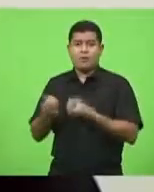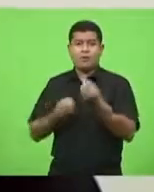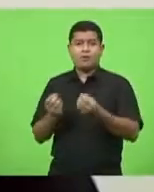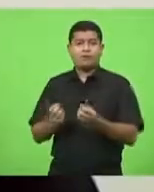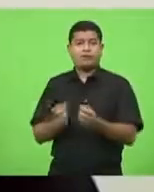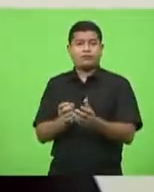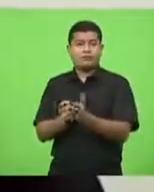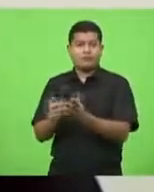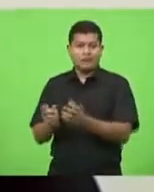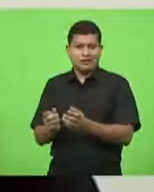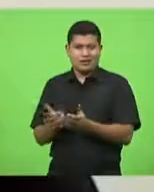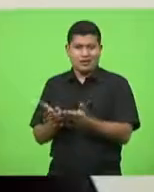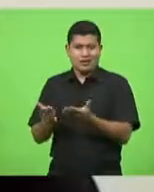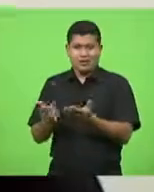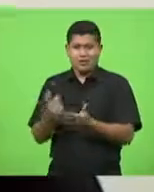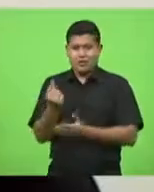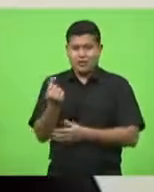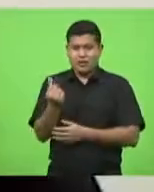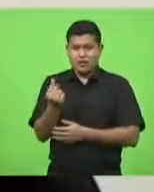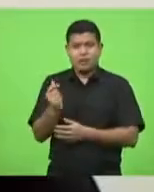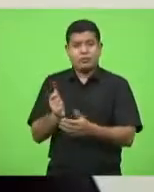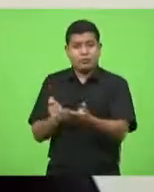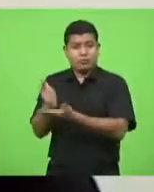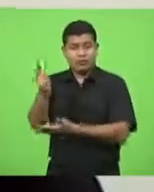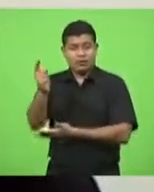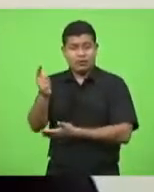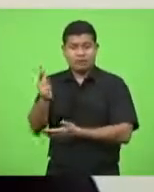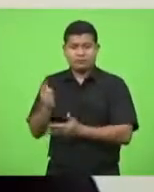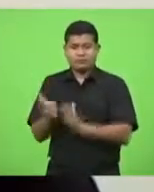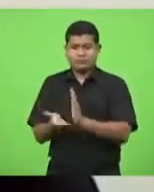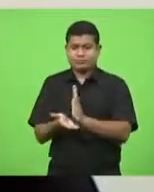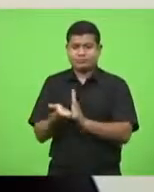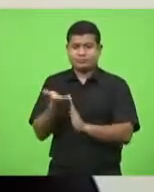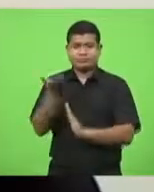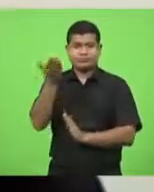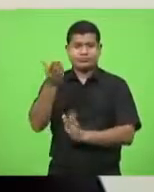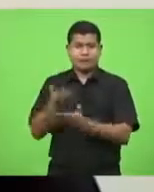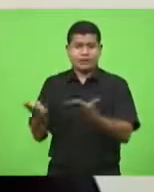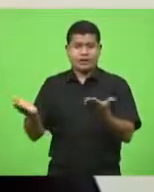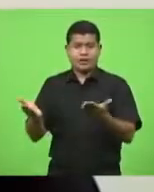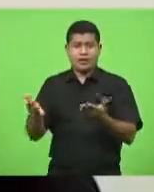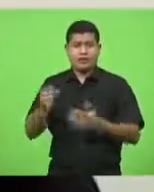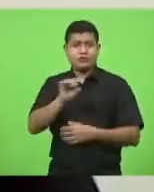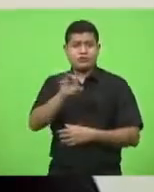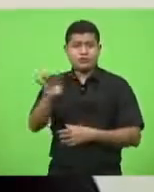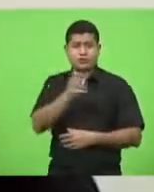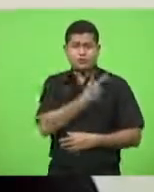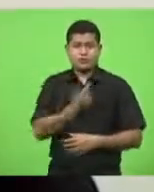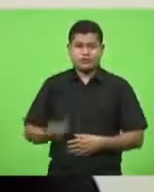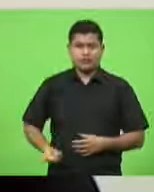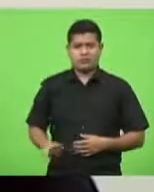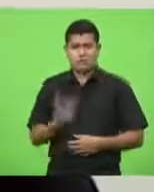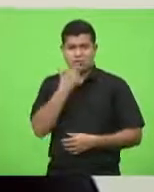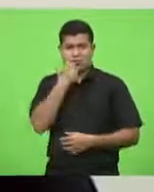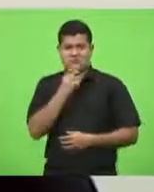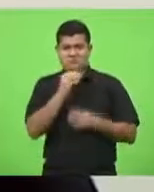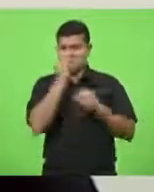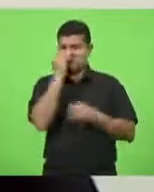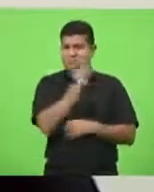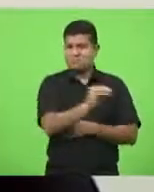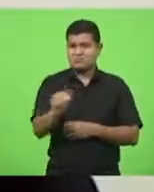combustíveis, só um governo genocida para propor isso. Por isso, nós, do Partido